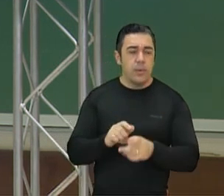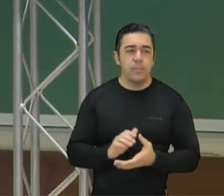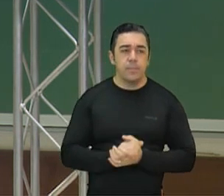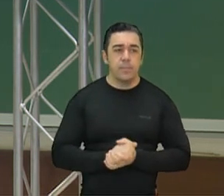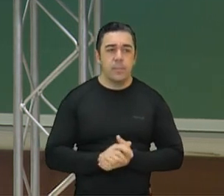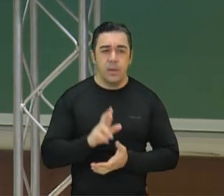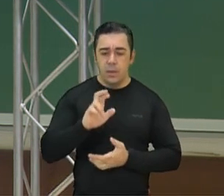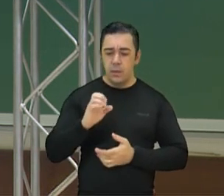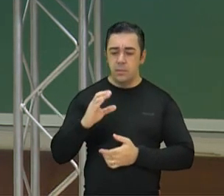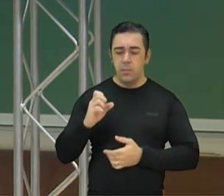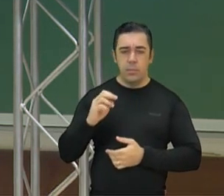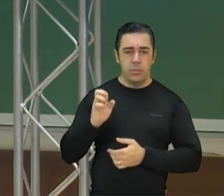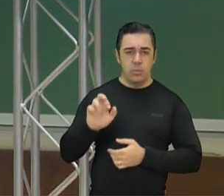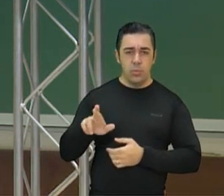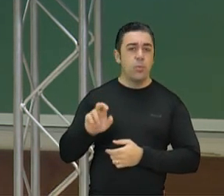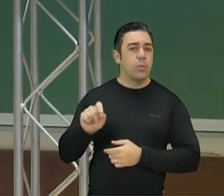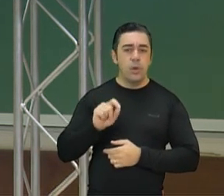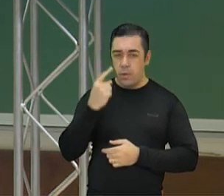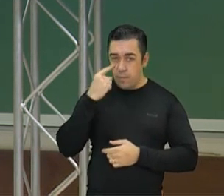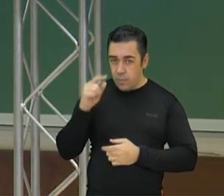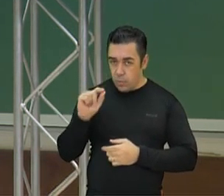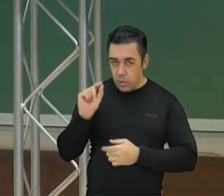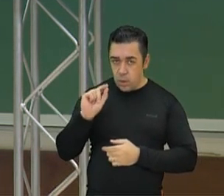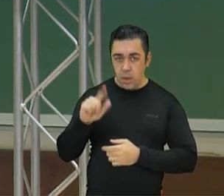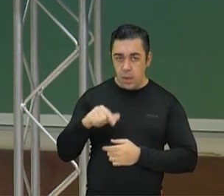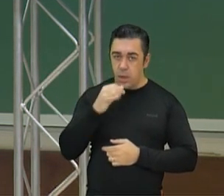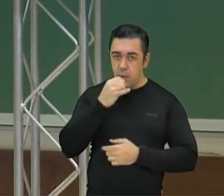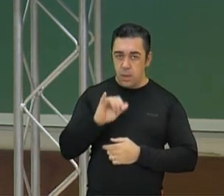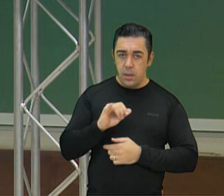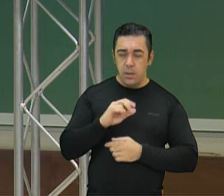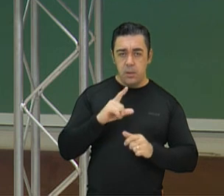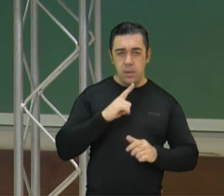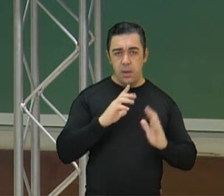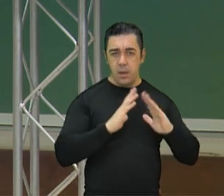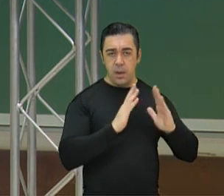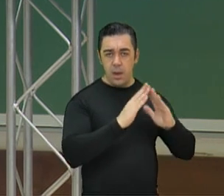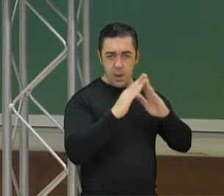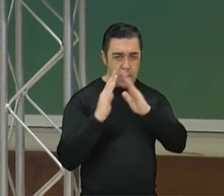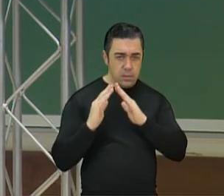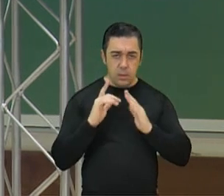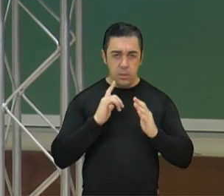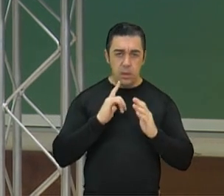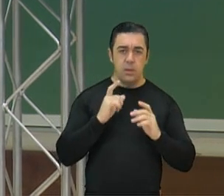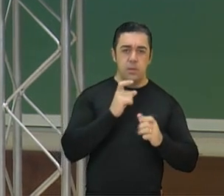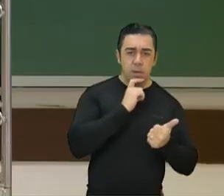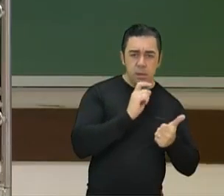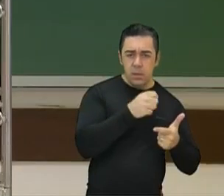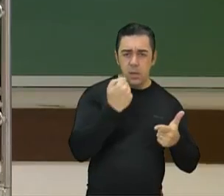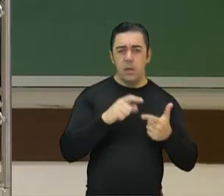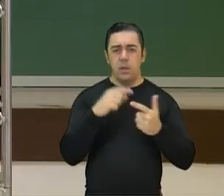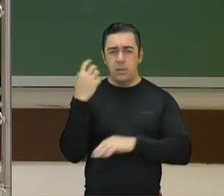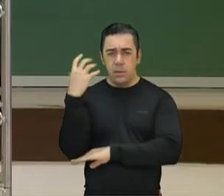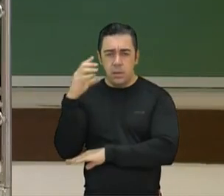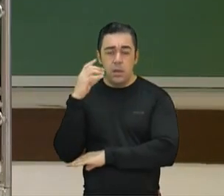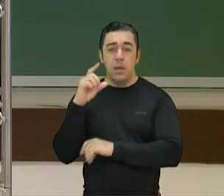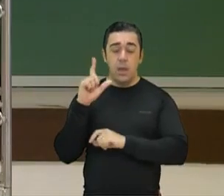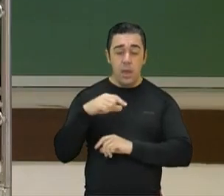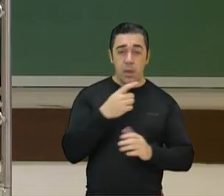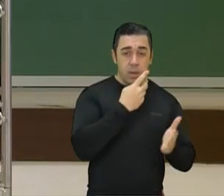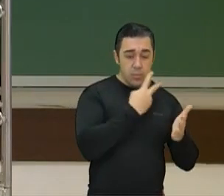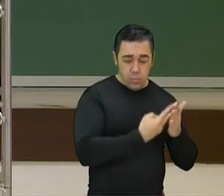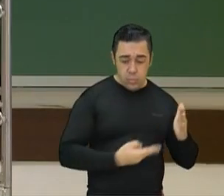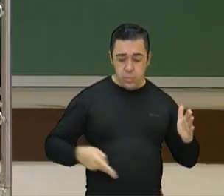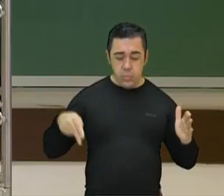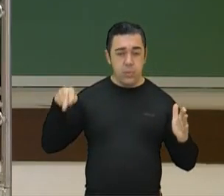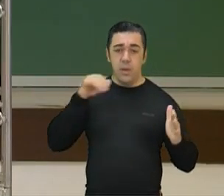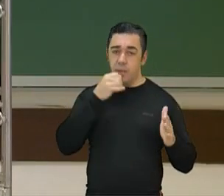Receptores, acabamos de ver que são os eletrodomésticos residenciais, né, que transforma a energia